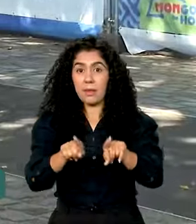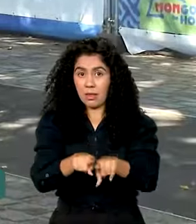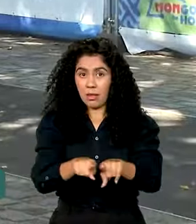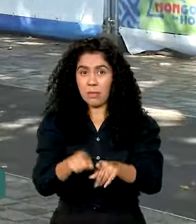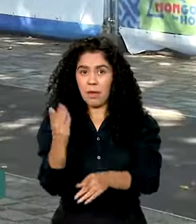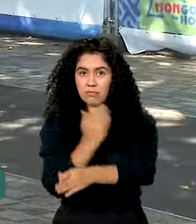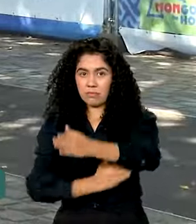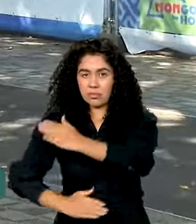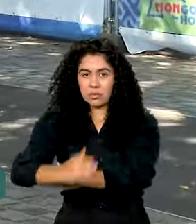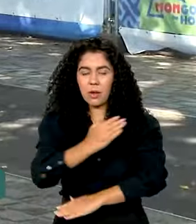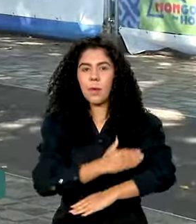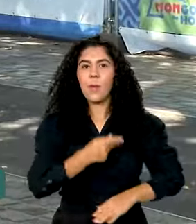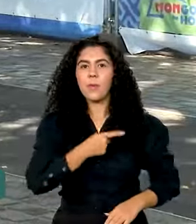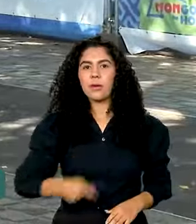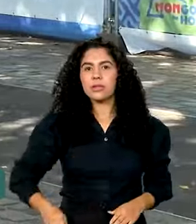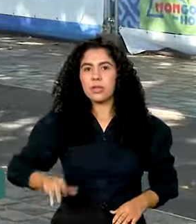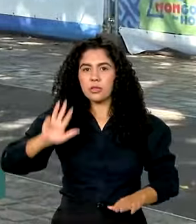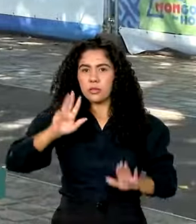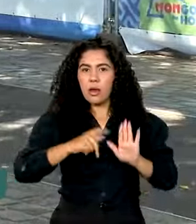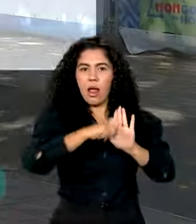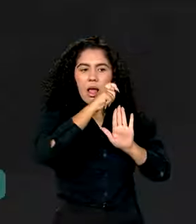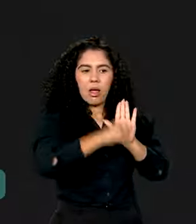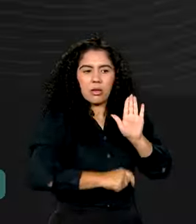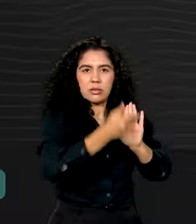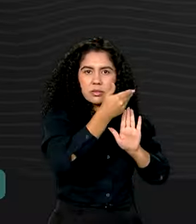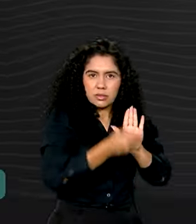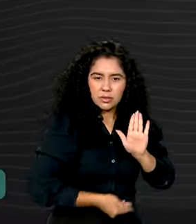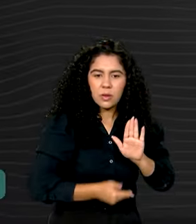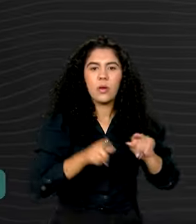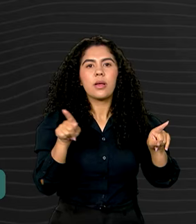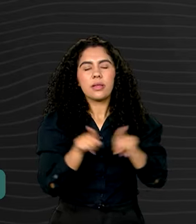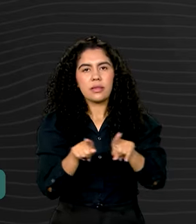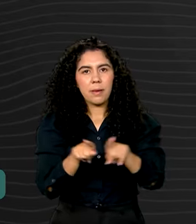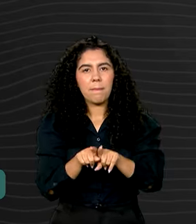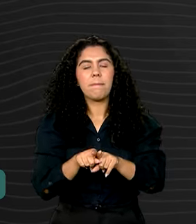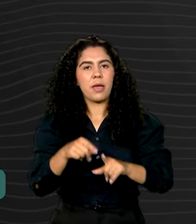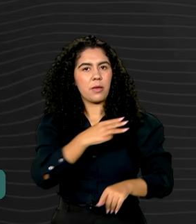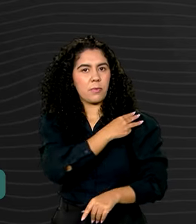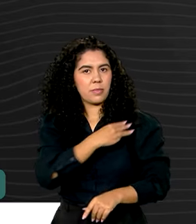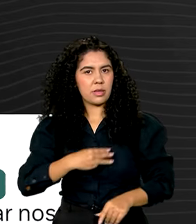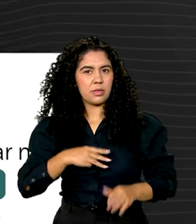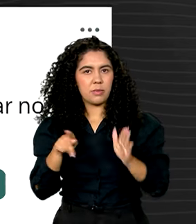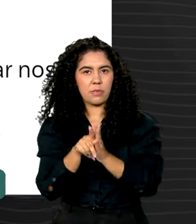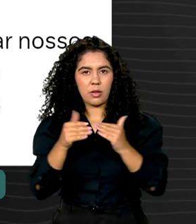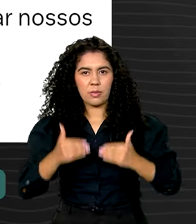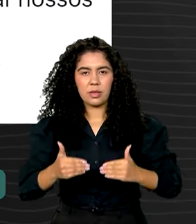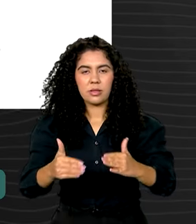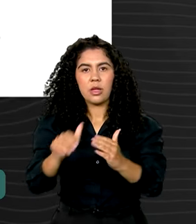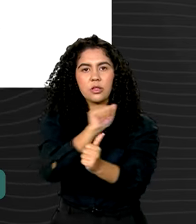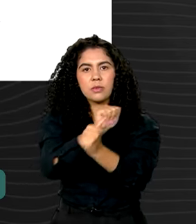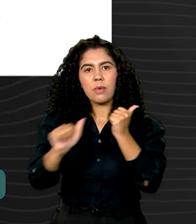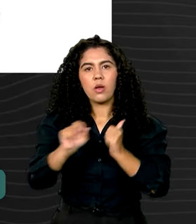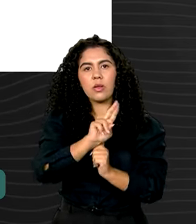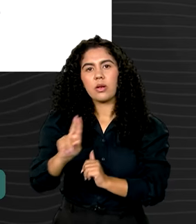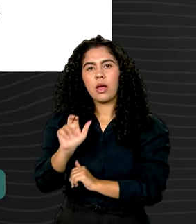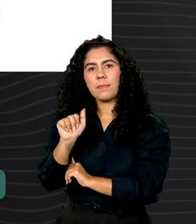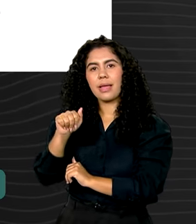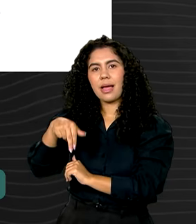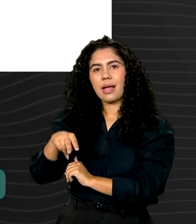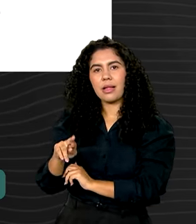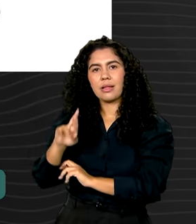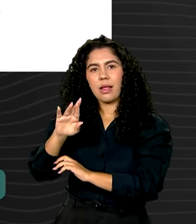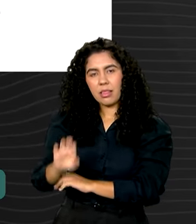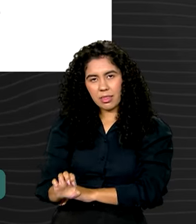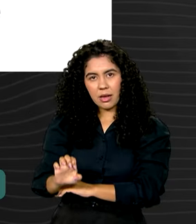texto assinado por ele, pelo ministro do Esporte, André Fufuca, e pelo secretário executivo do Ministério da Fazenda, Dário Durigan,